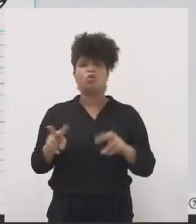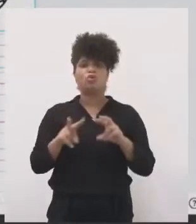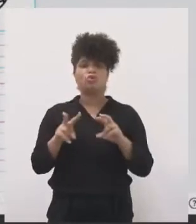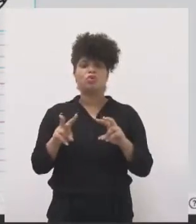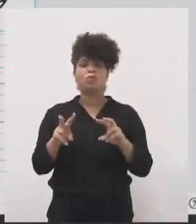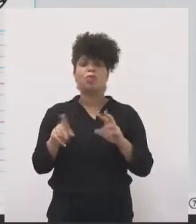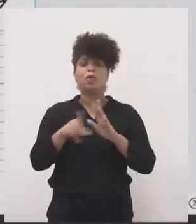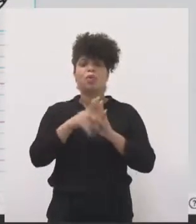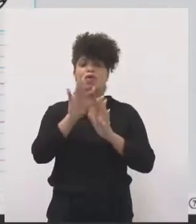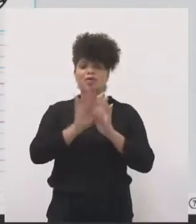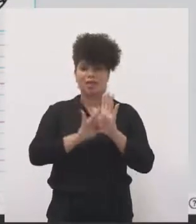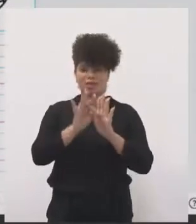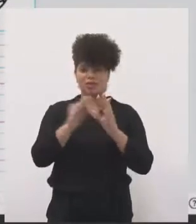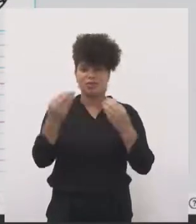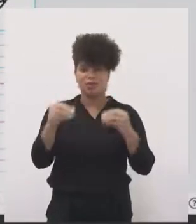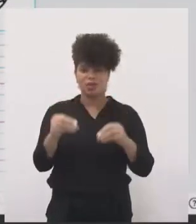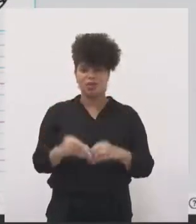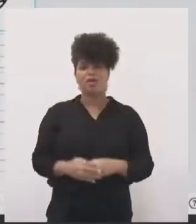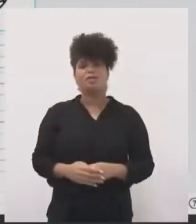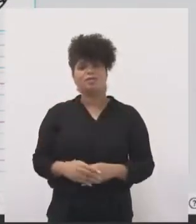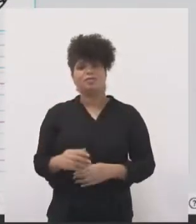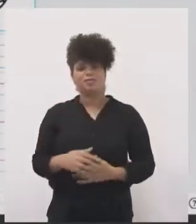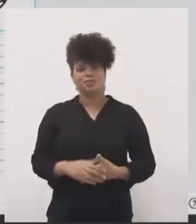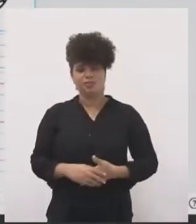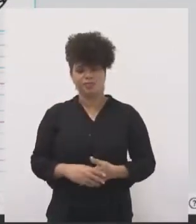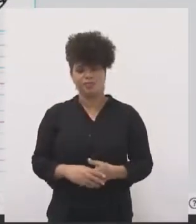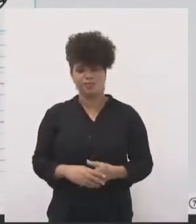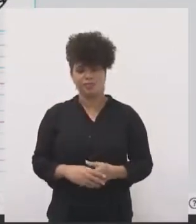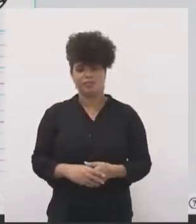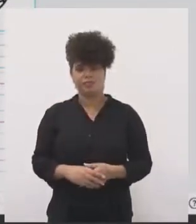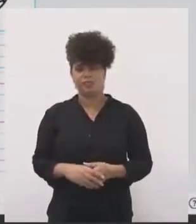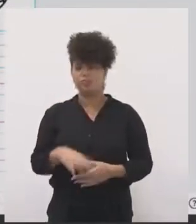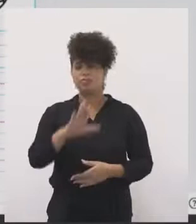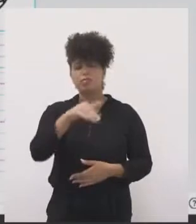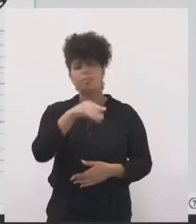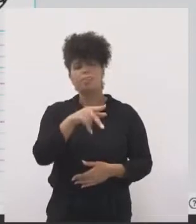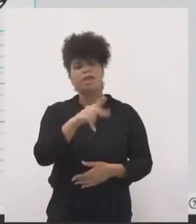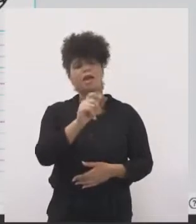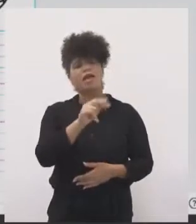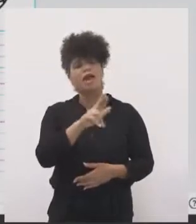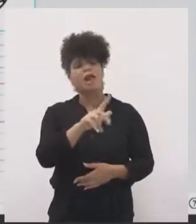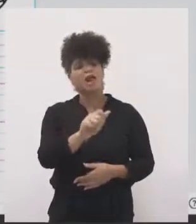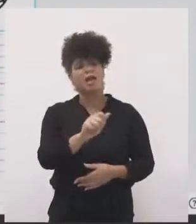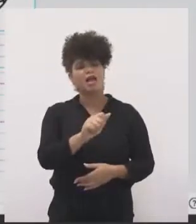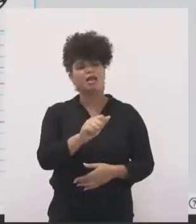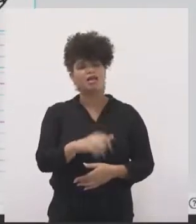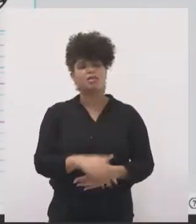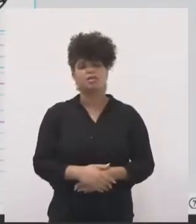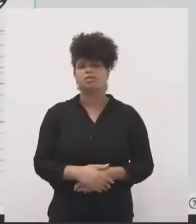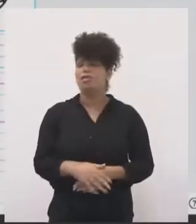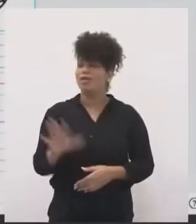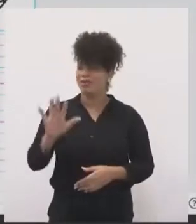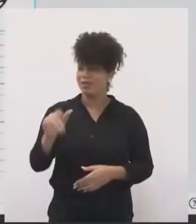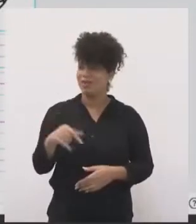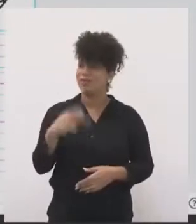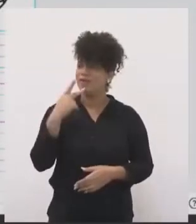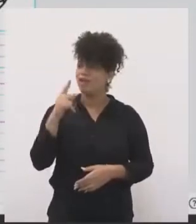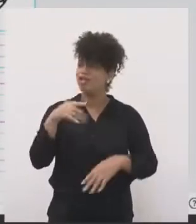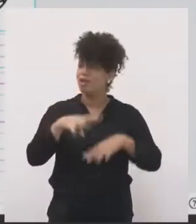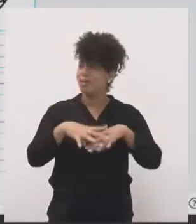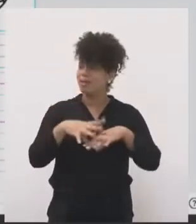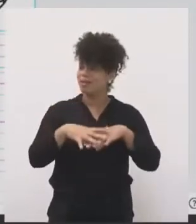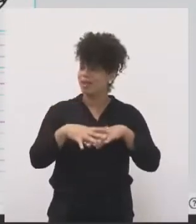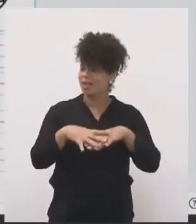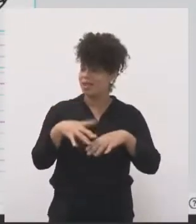texto, colaborando naquele documento de fato. Ô, Carla, então, essas... Sim. você Oi, falou Ana. de matemática